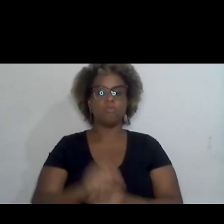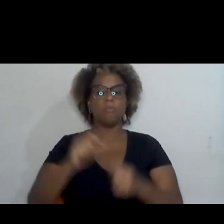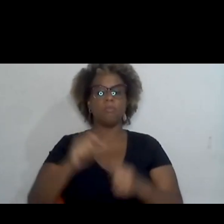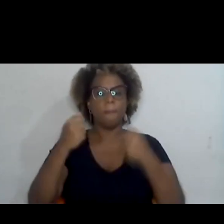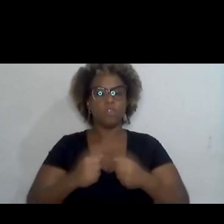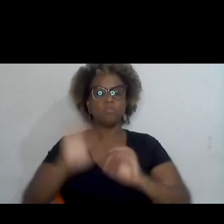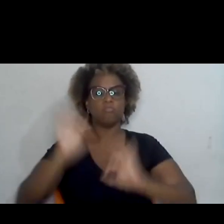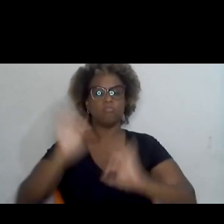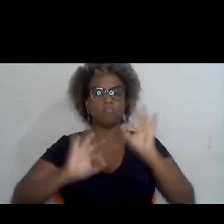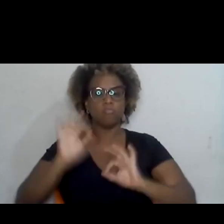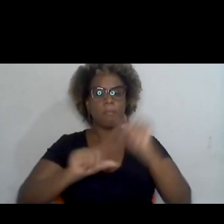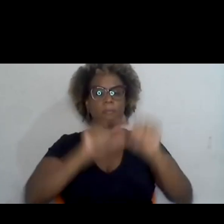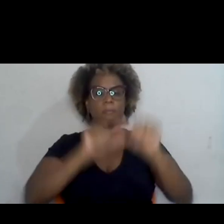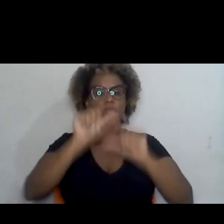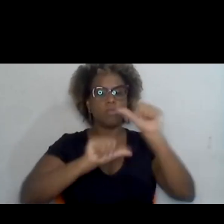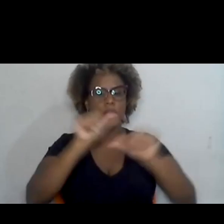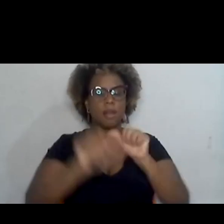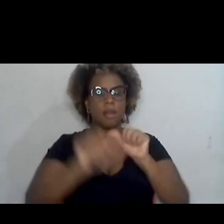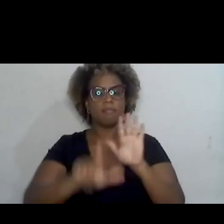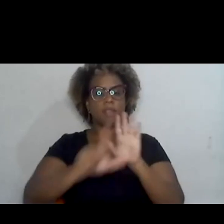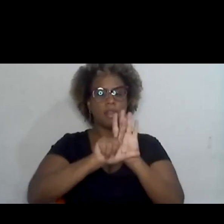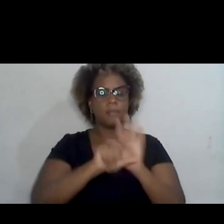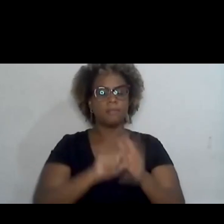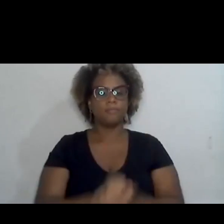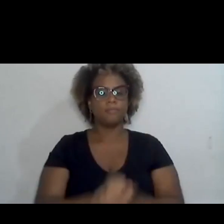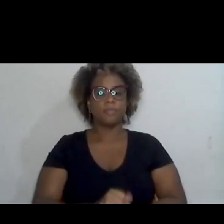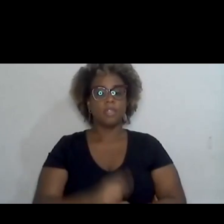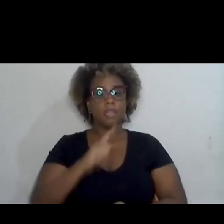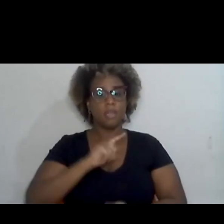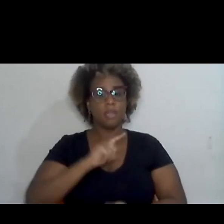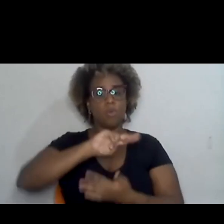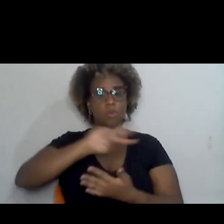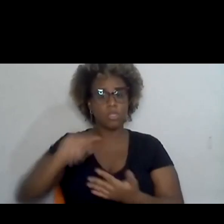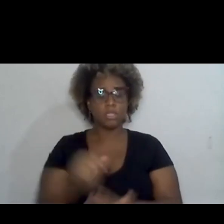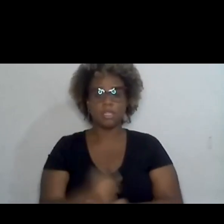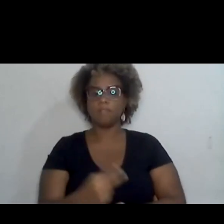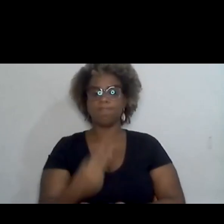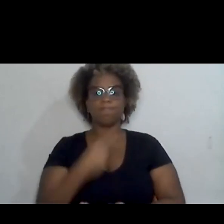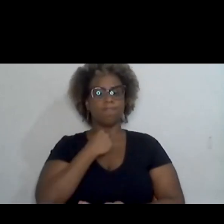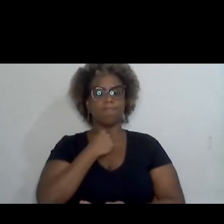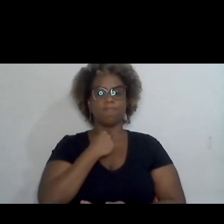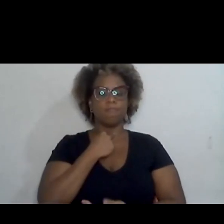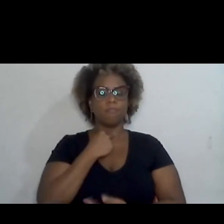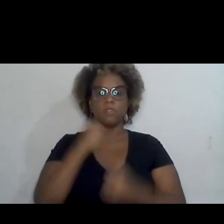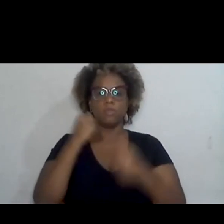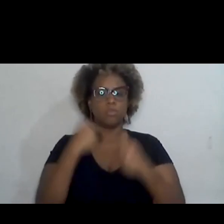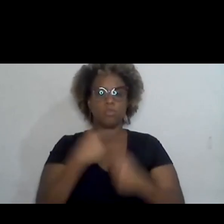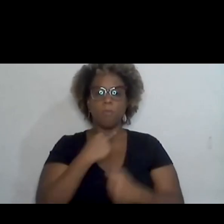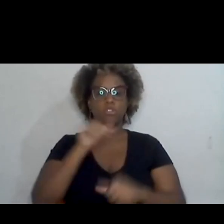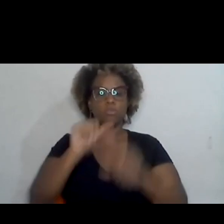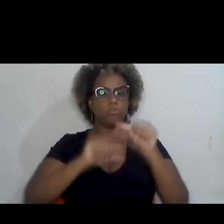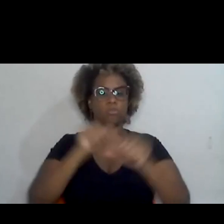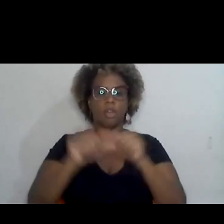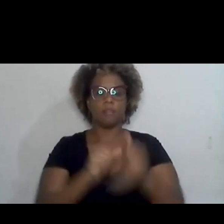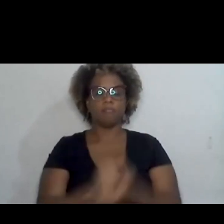do secretário ou do governador, mas tem coisas que nós não podemos chegar a tanto, e isso